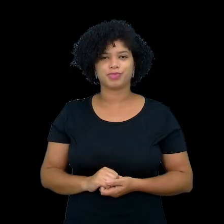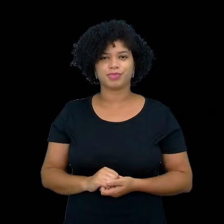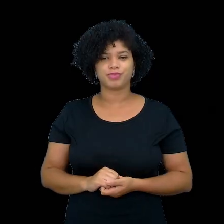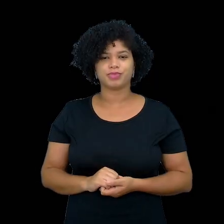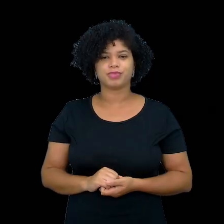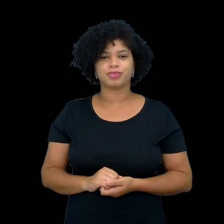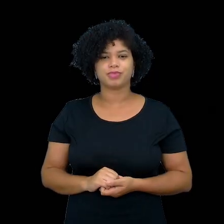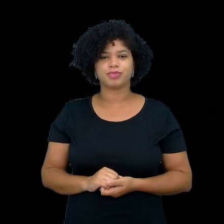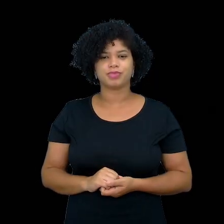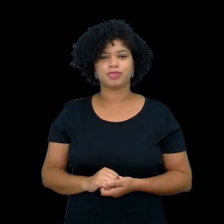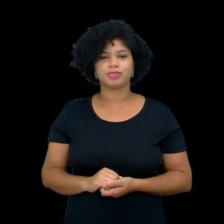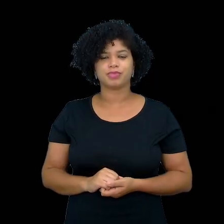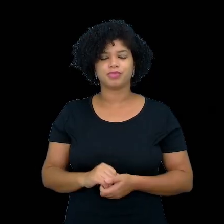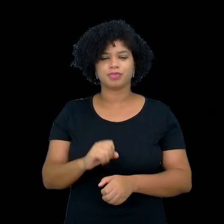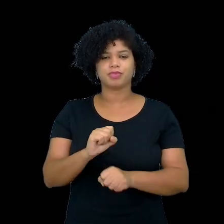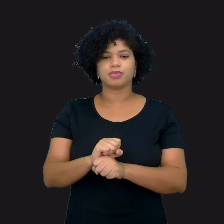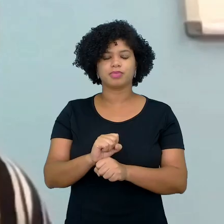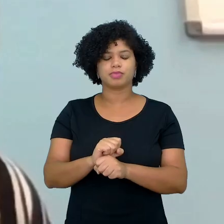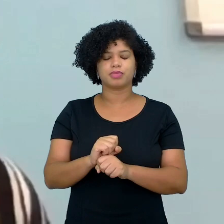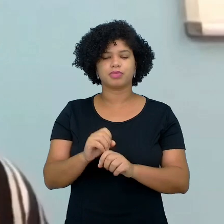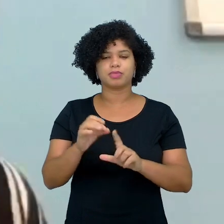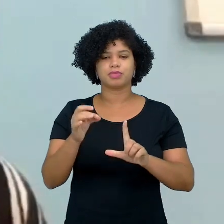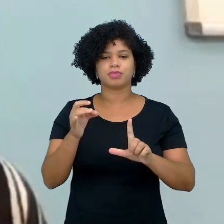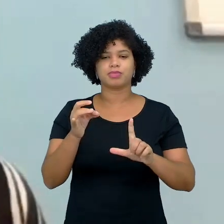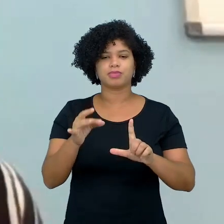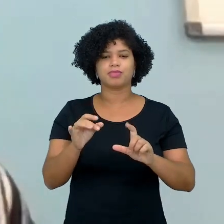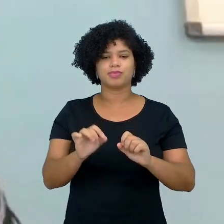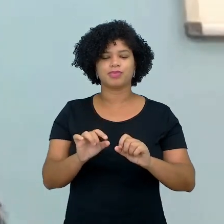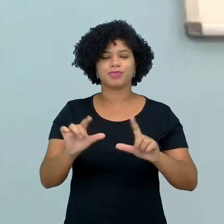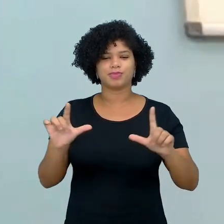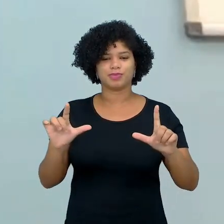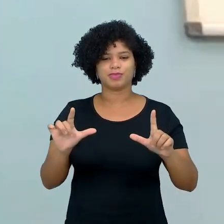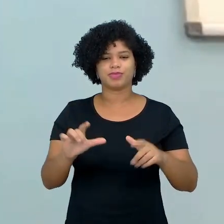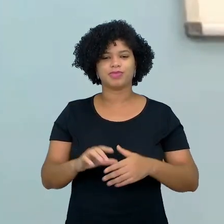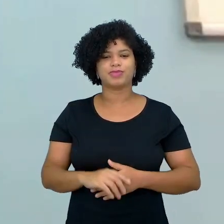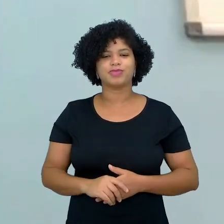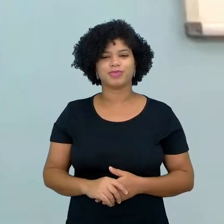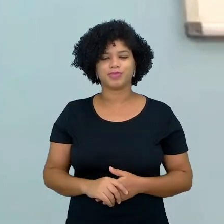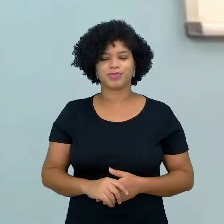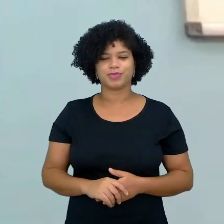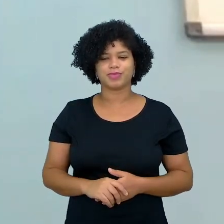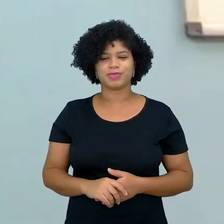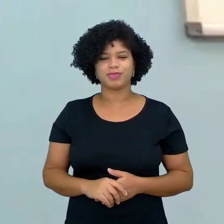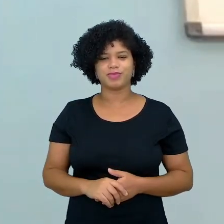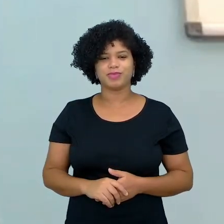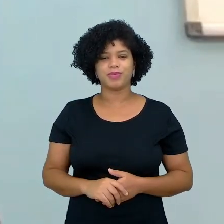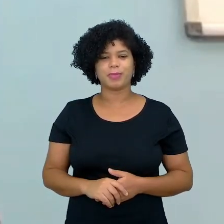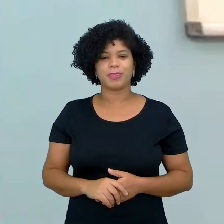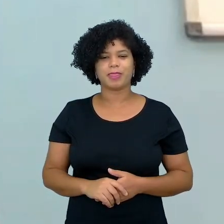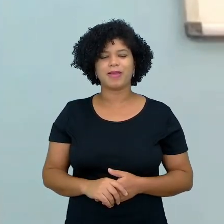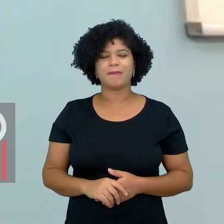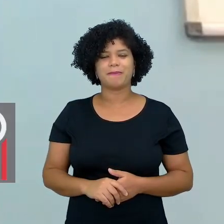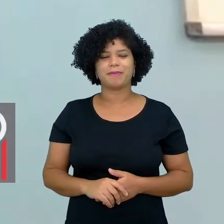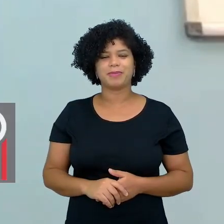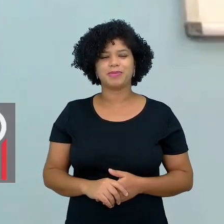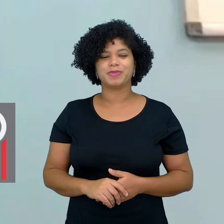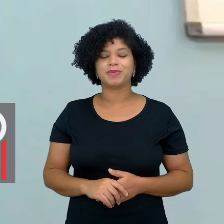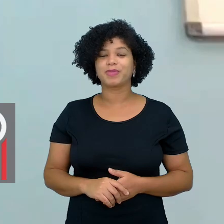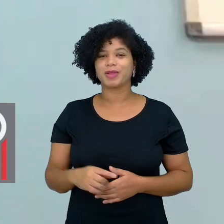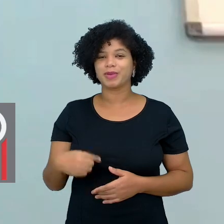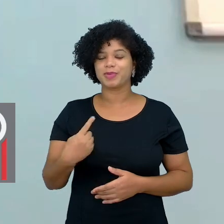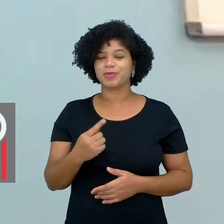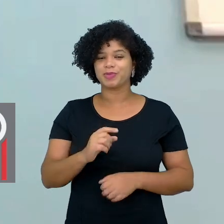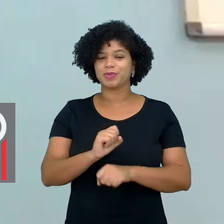vou compartilhar aqui a minha tela, aparecer aqui para vocês. Então, esperamos